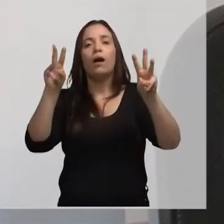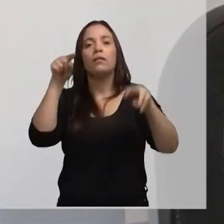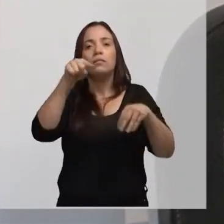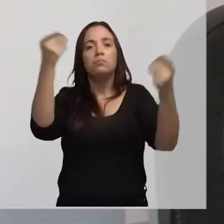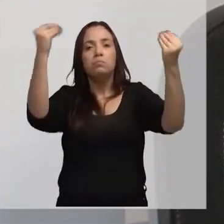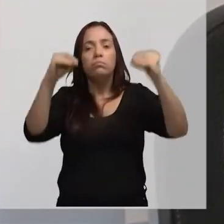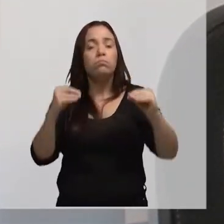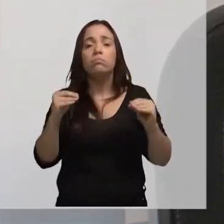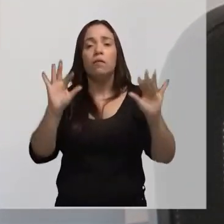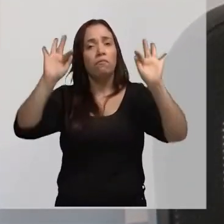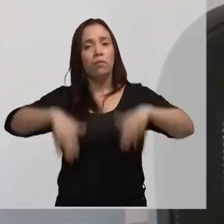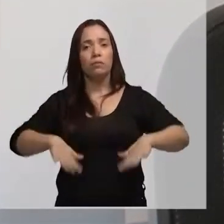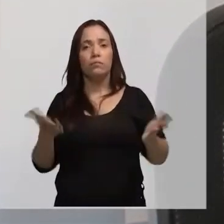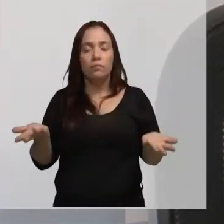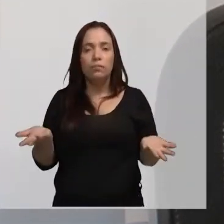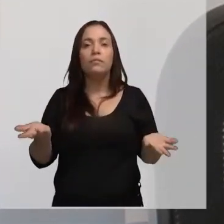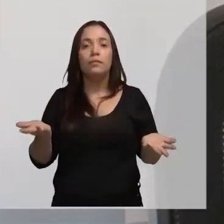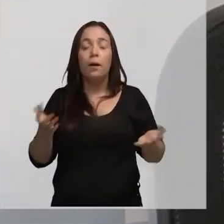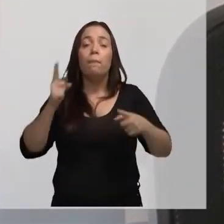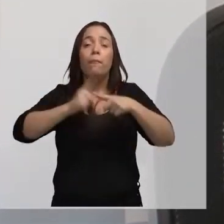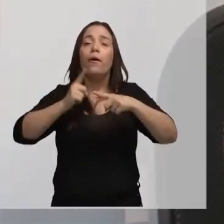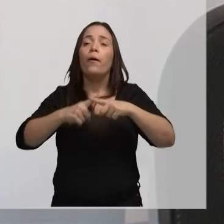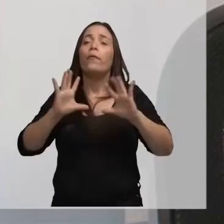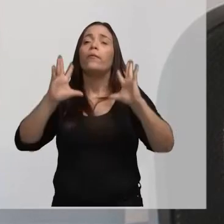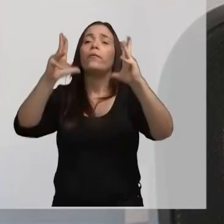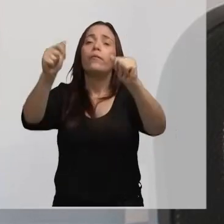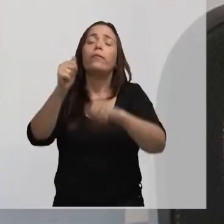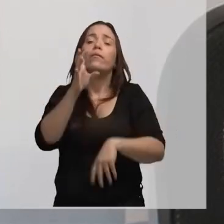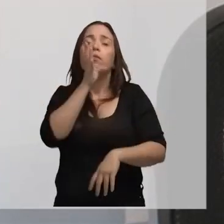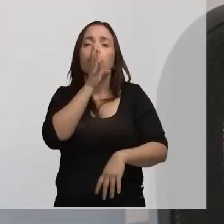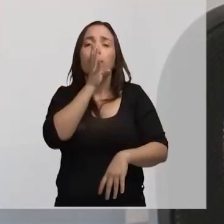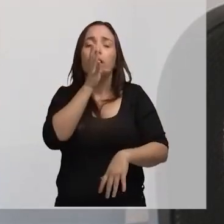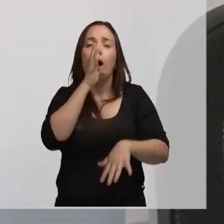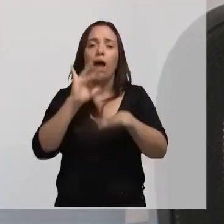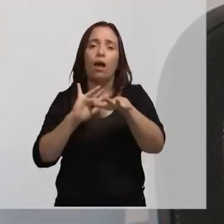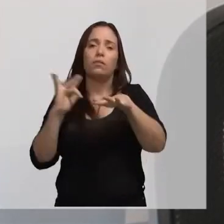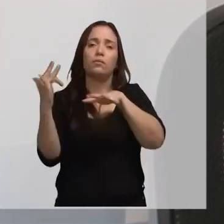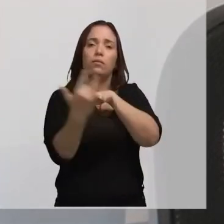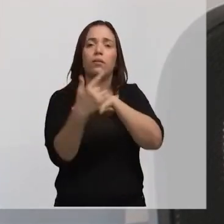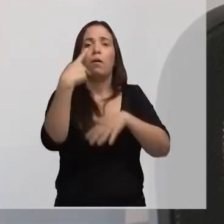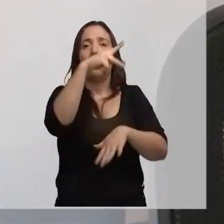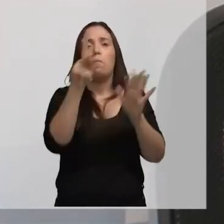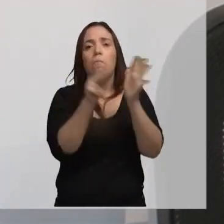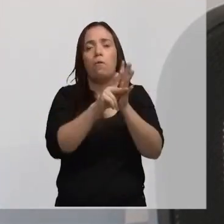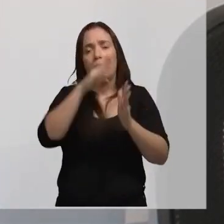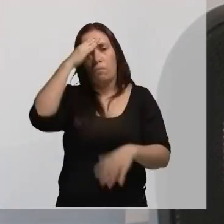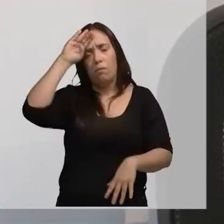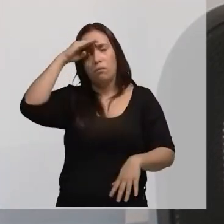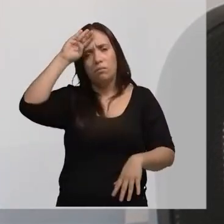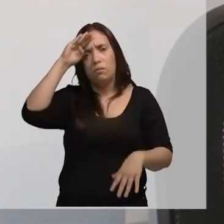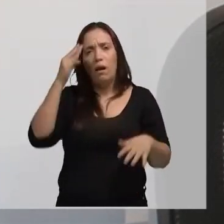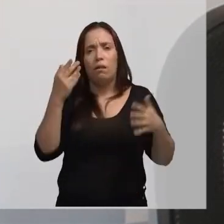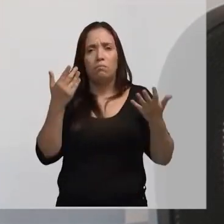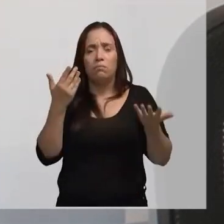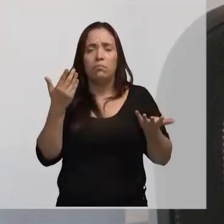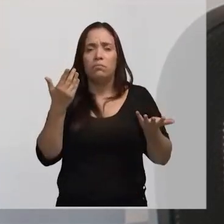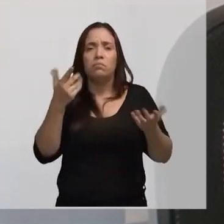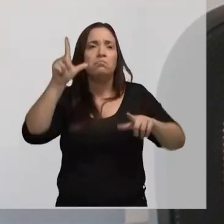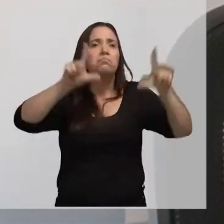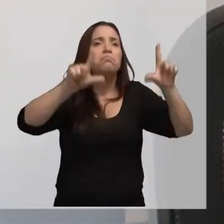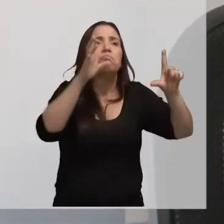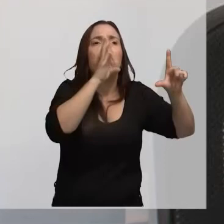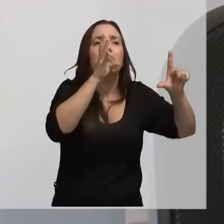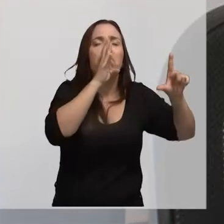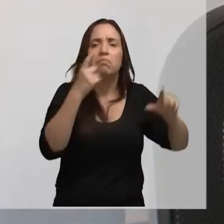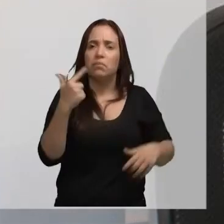que acompanha o Bolsonaro, ele já tradicionalmente o acompanha nas redes sociais, não vai ter dificuldades. Do outro lado, você pode ter um